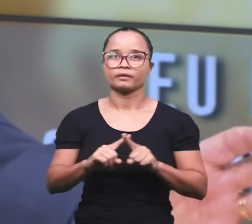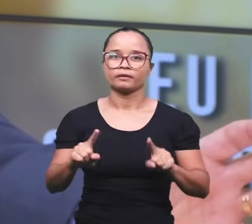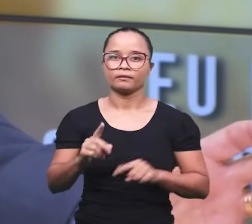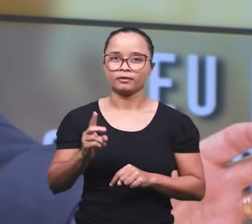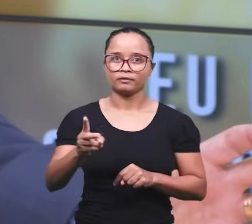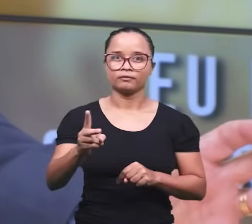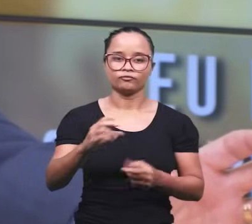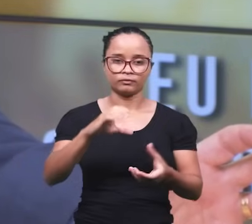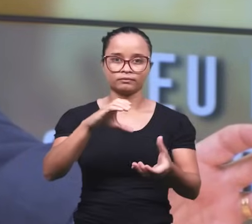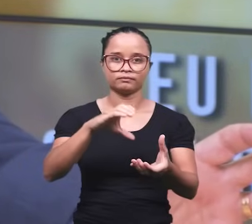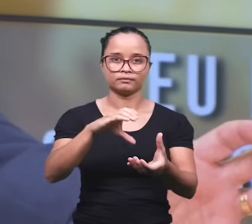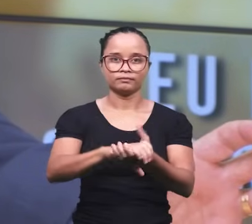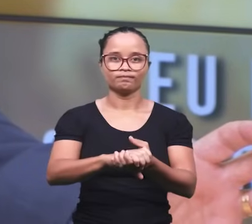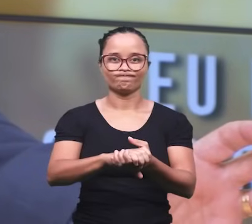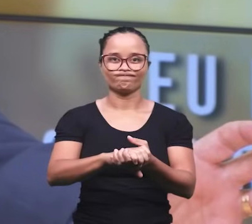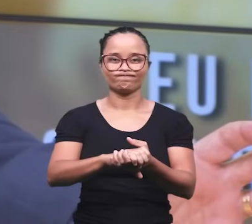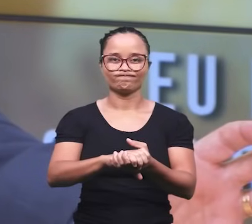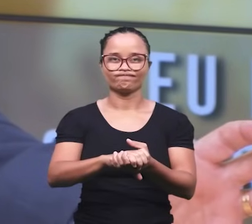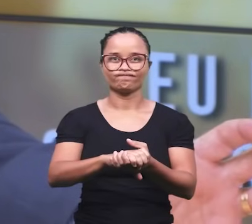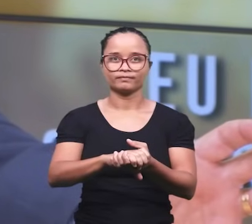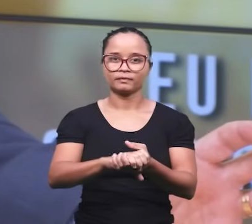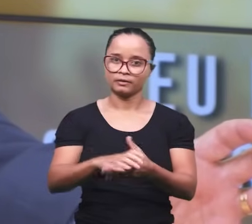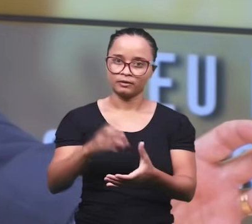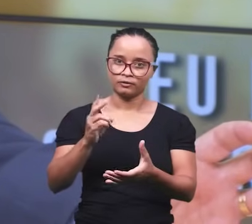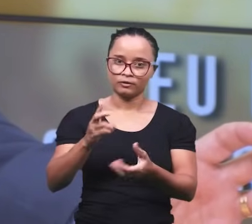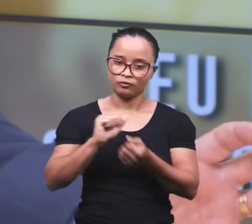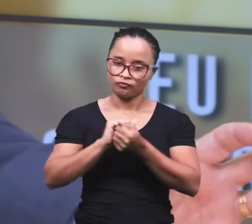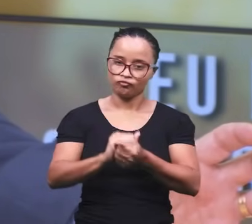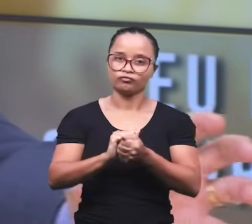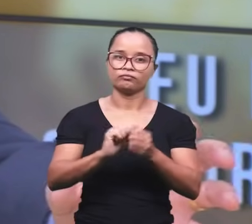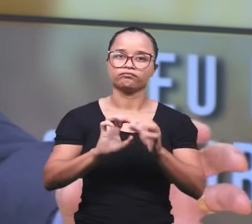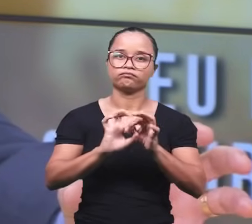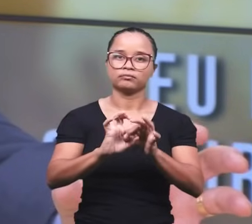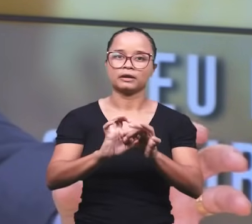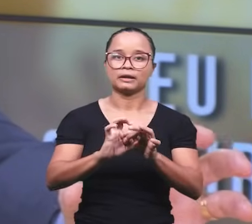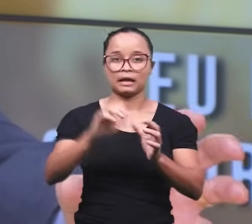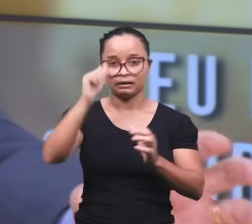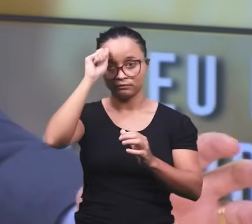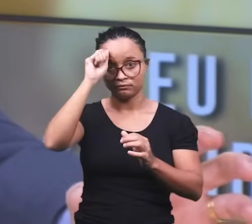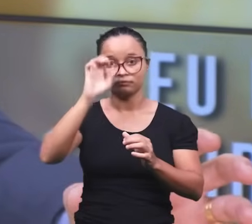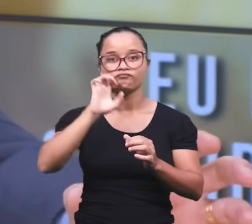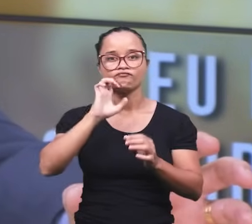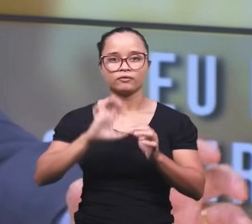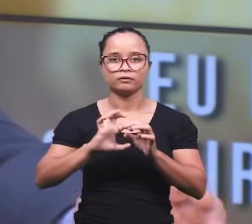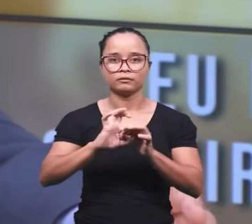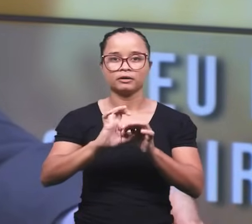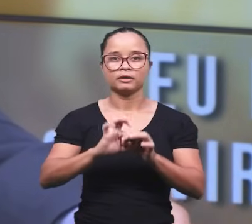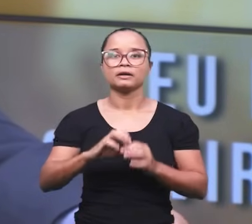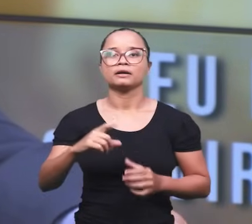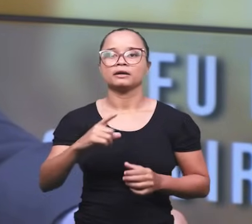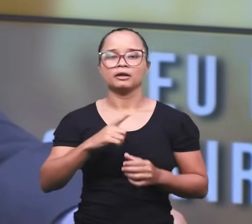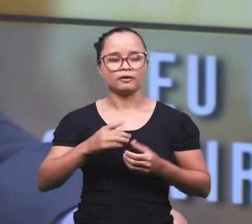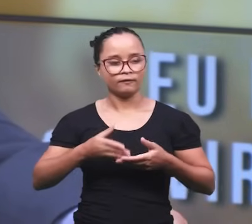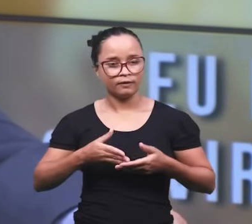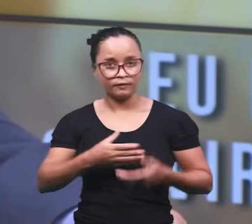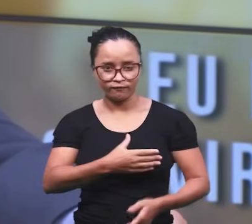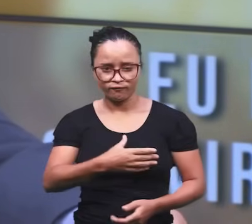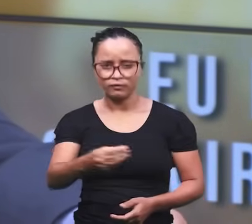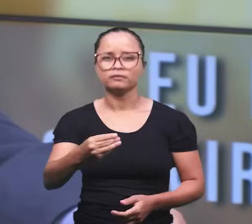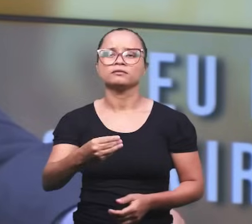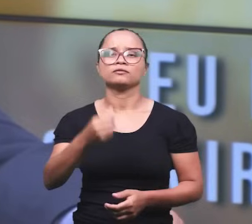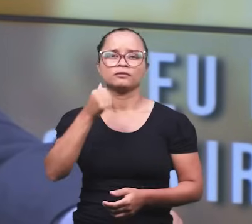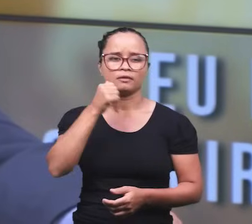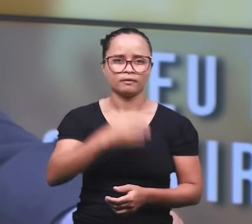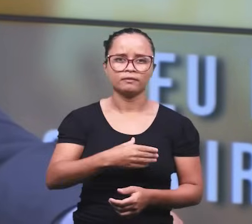dele mas eles continuaram casados eles continuaram juntos Adão e Eva e geraram filhos